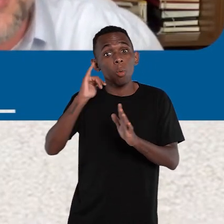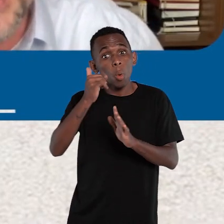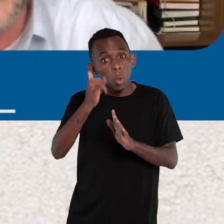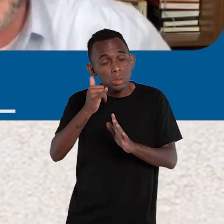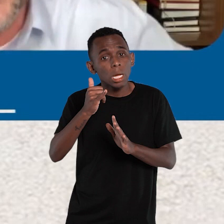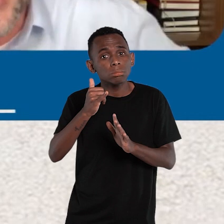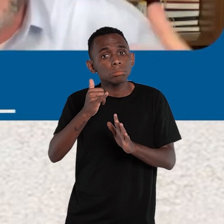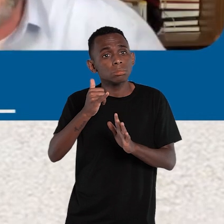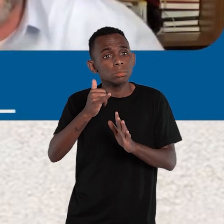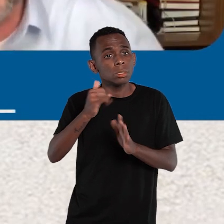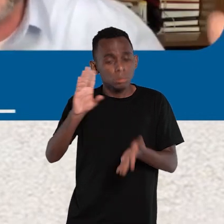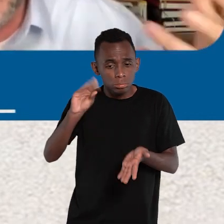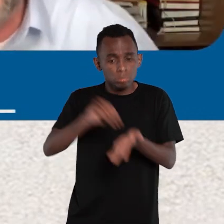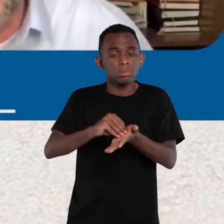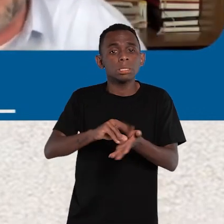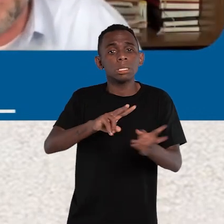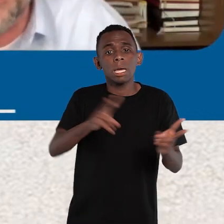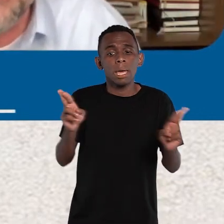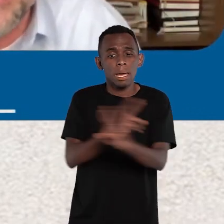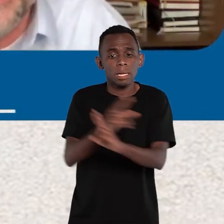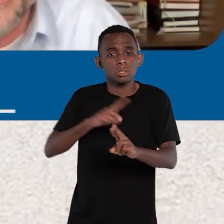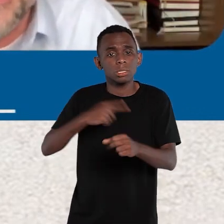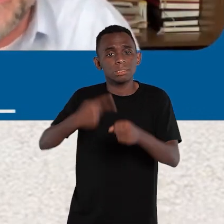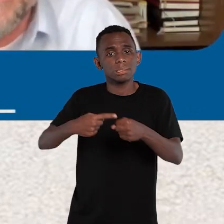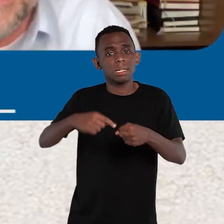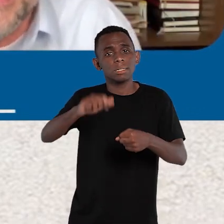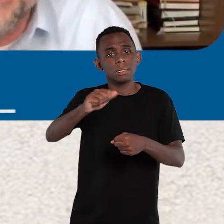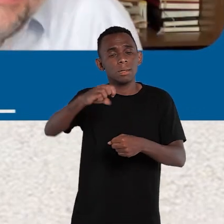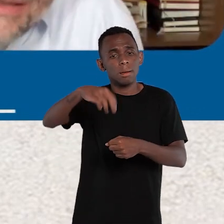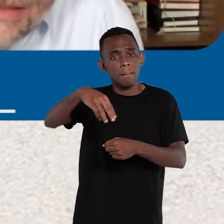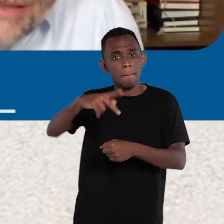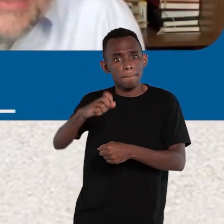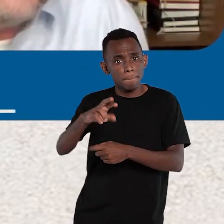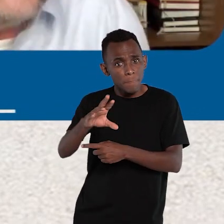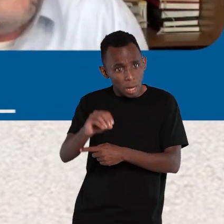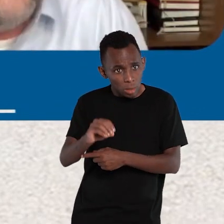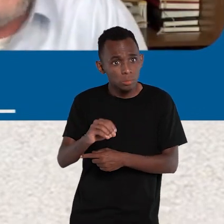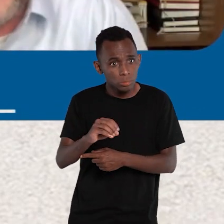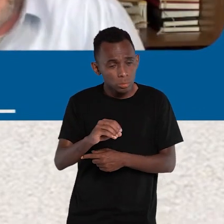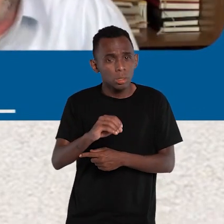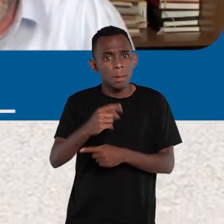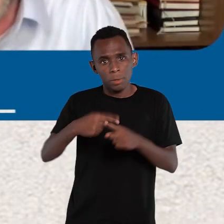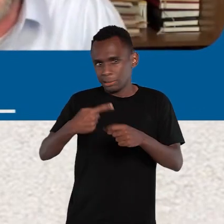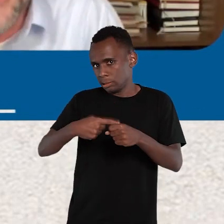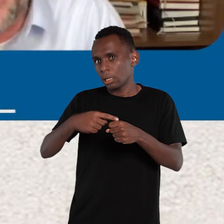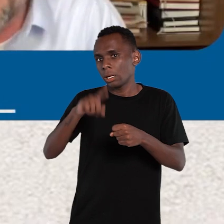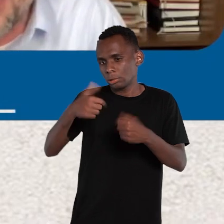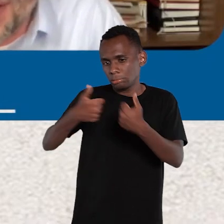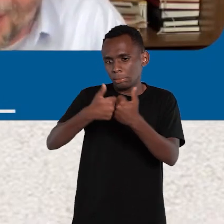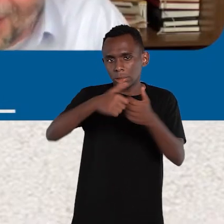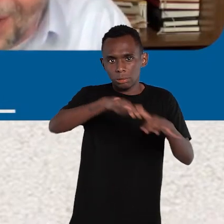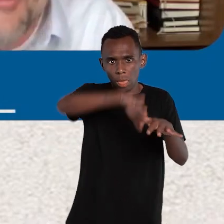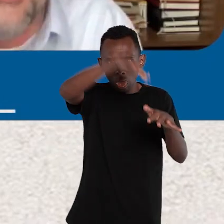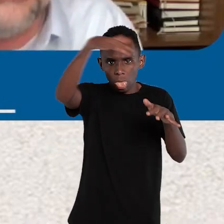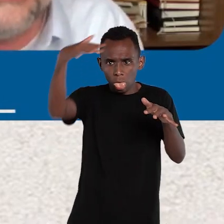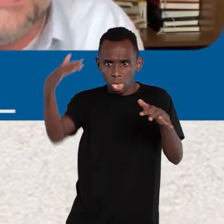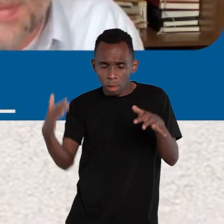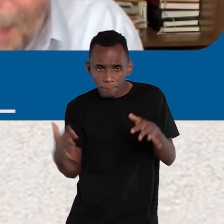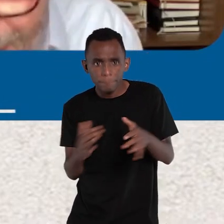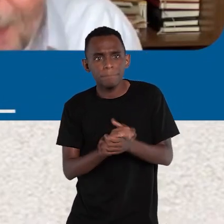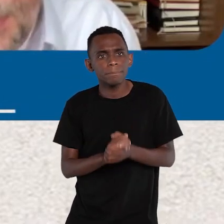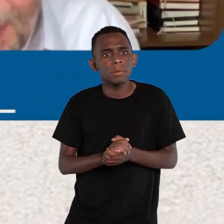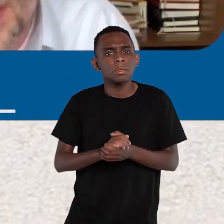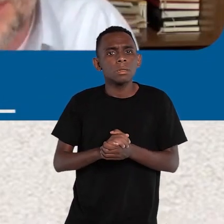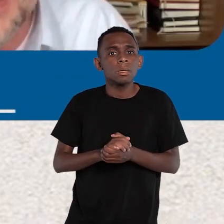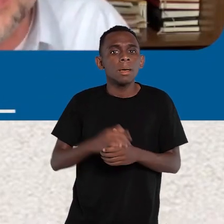para o Faroeste que tem um conflito e tem a ver com Amparo. E na serra, fora dela, porque Amparo é uma serra. Agora, é um conto que,